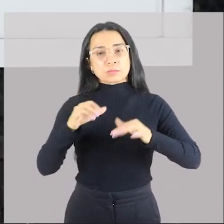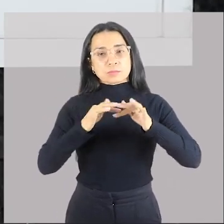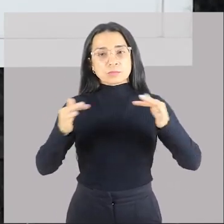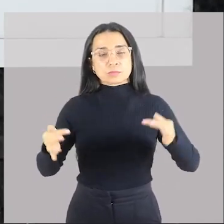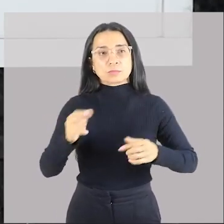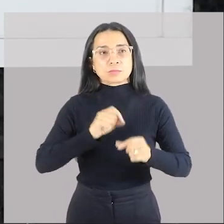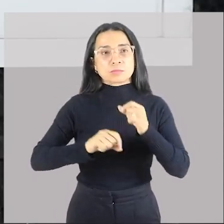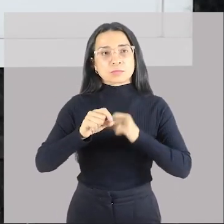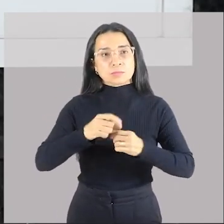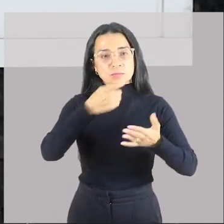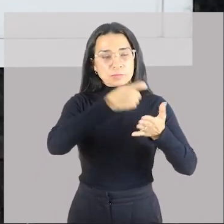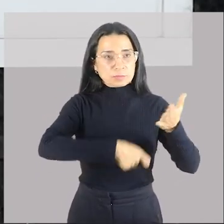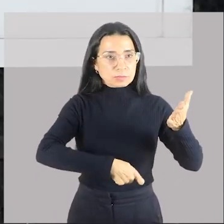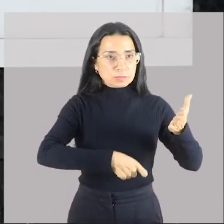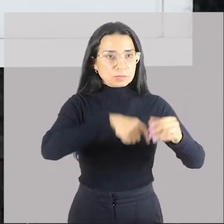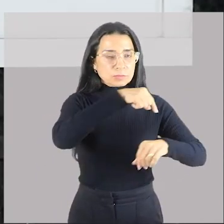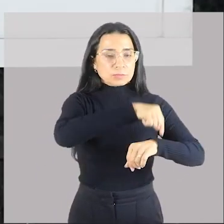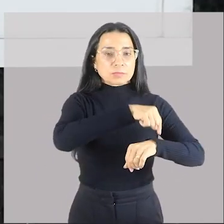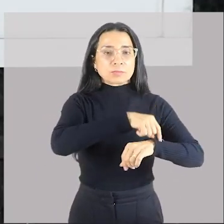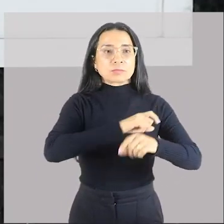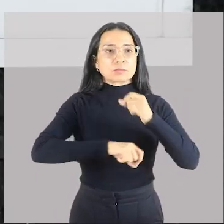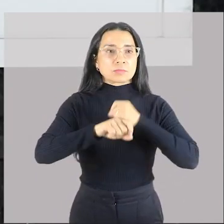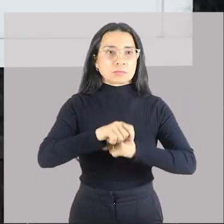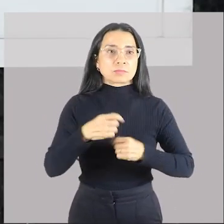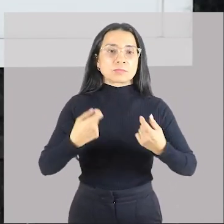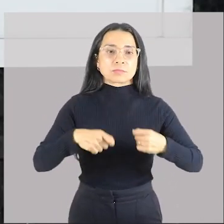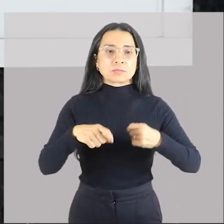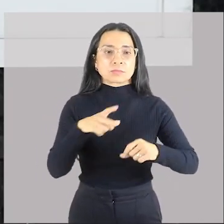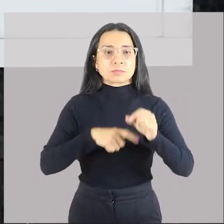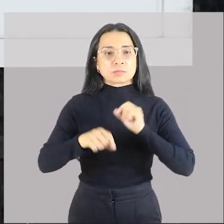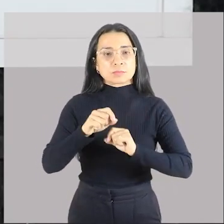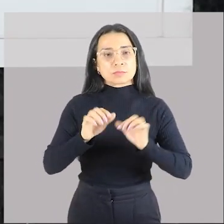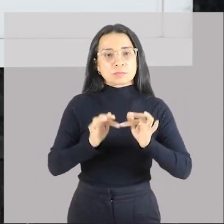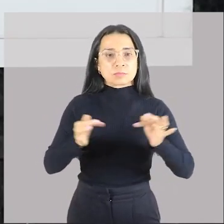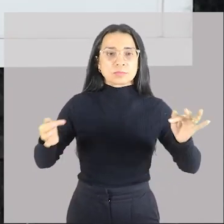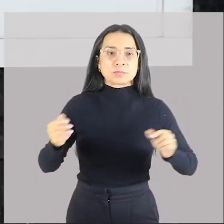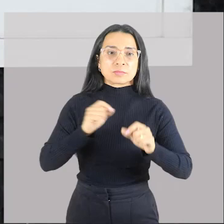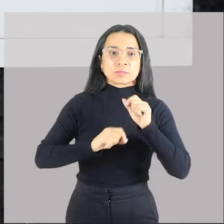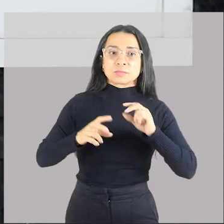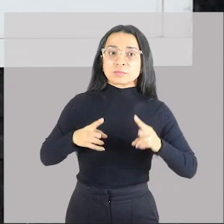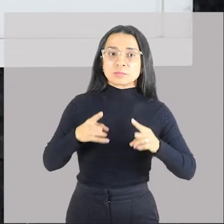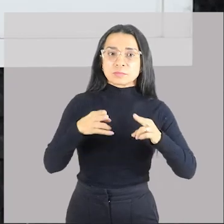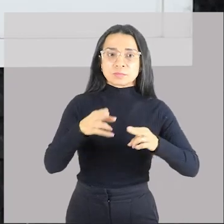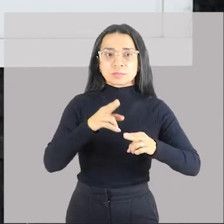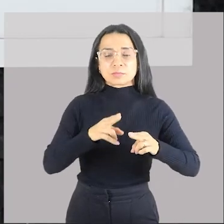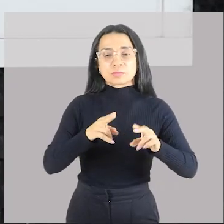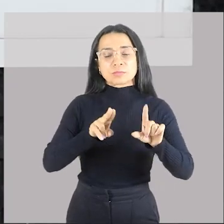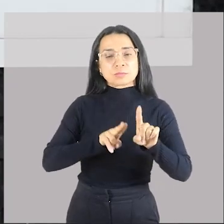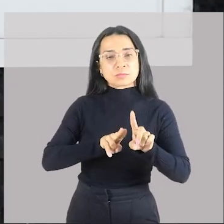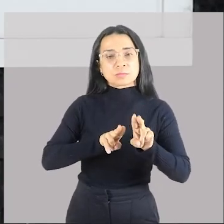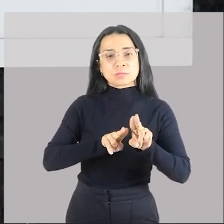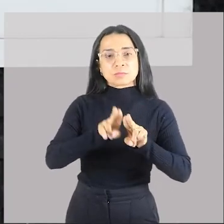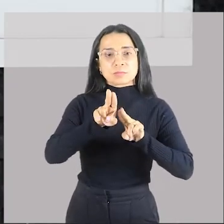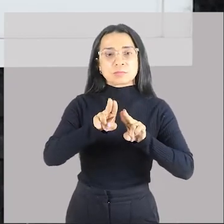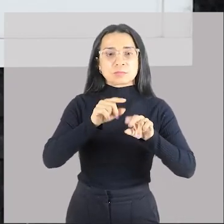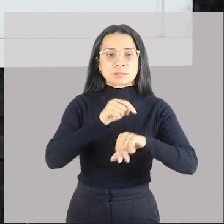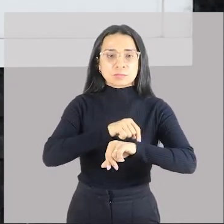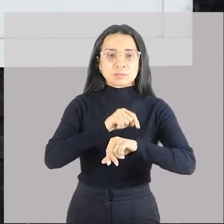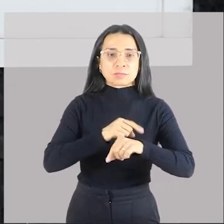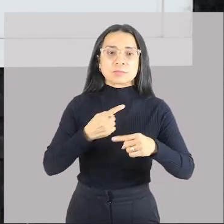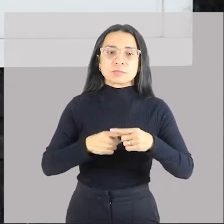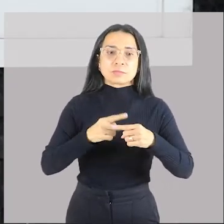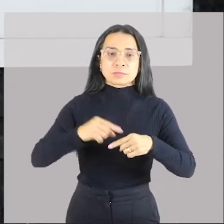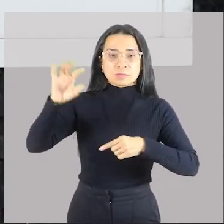Que essa taxa e o tempo, eles devem vir na fórmula na mesma unidade de tempo, né? Porque a taxa,